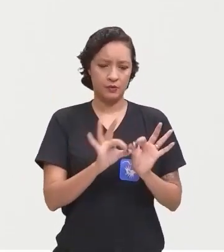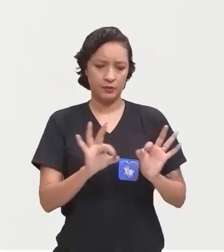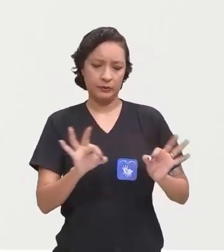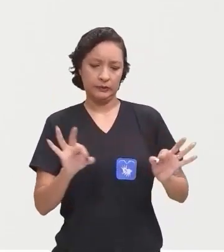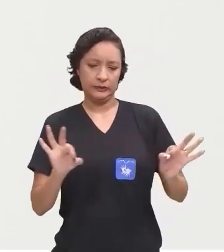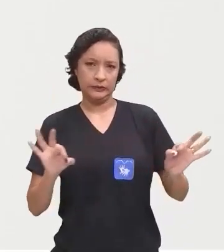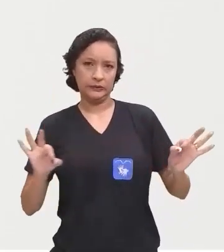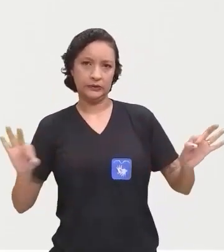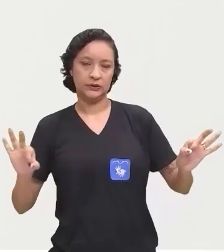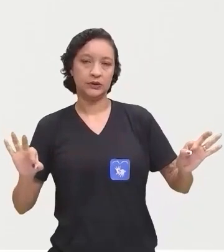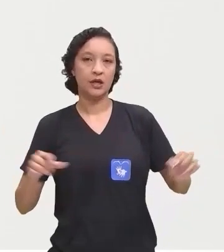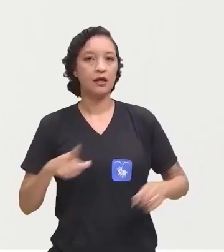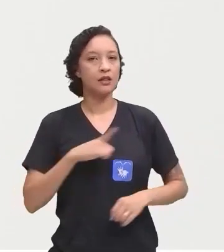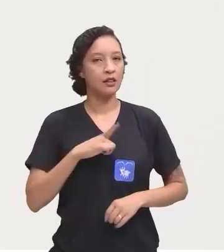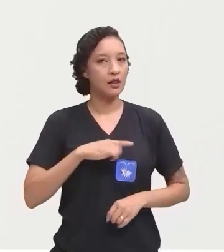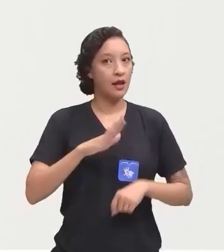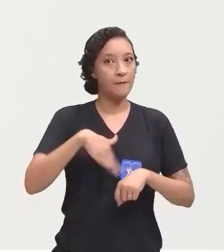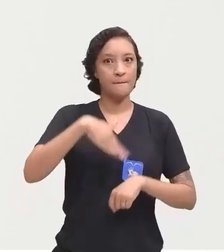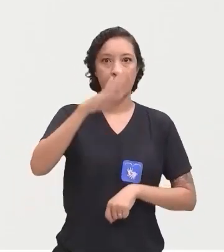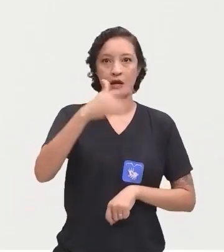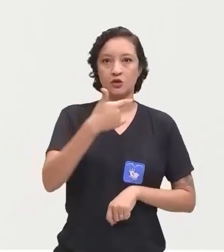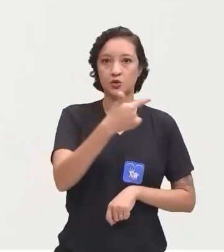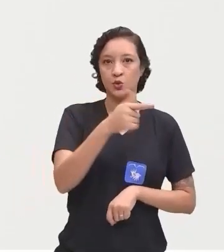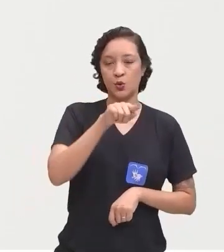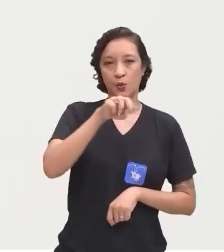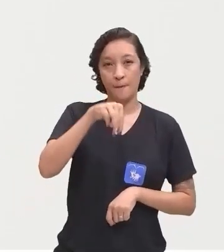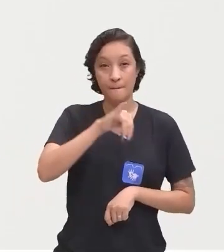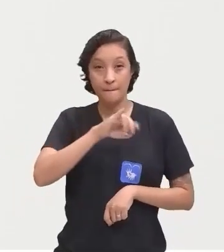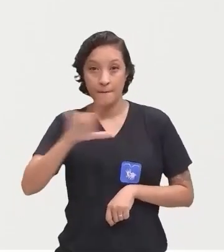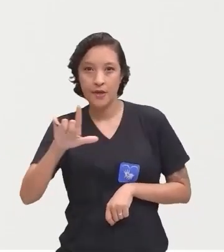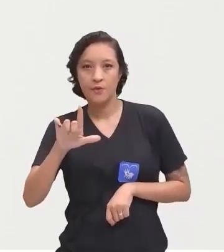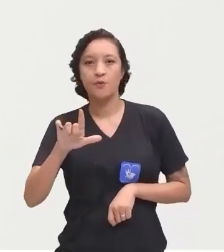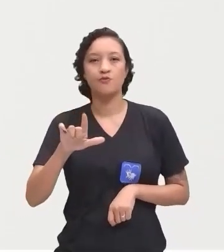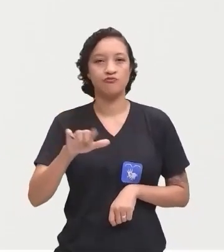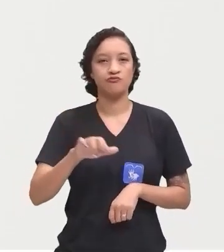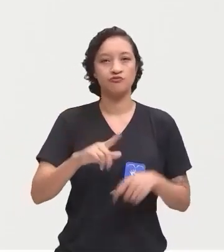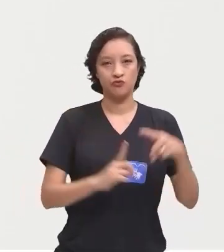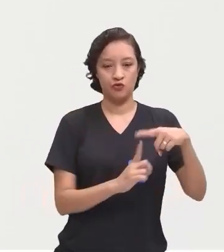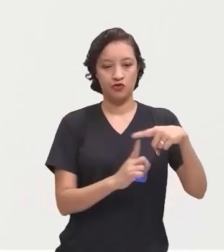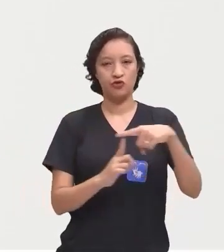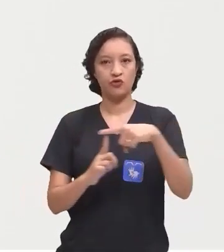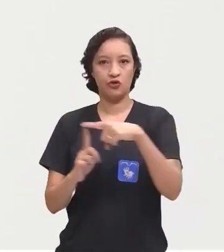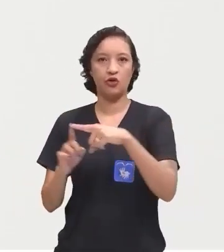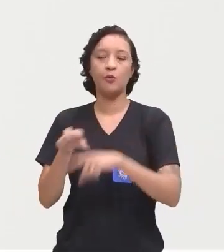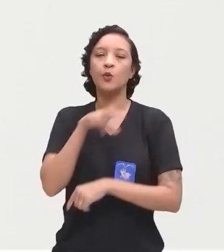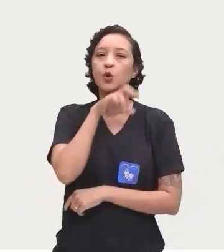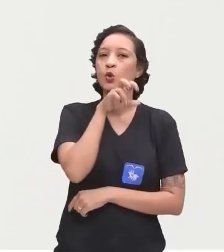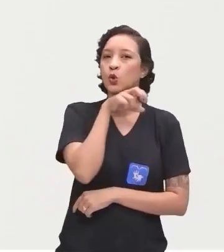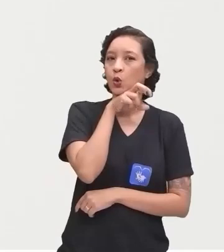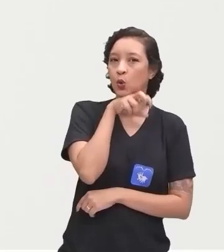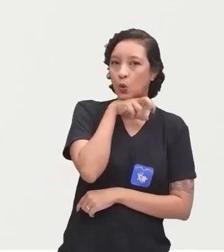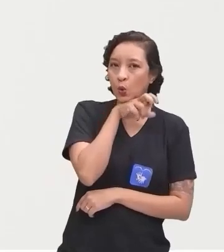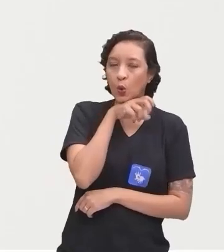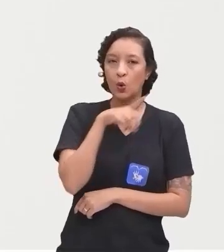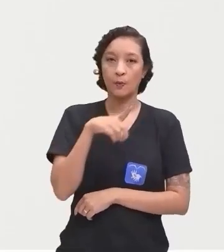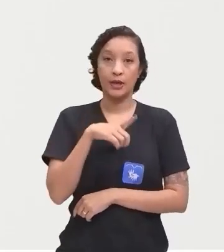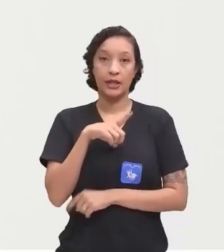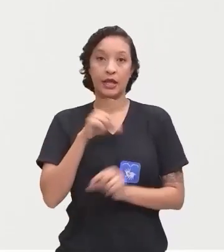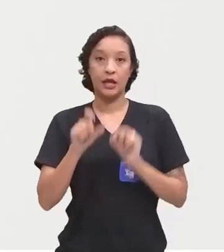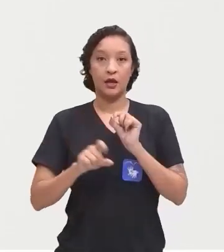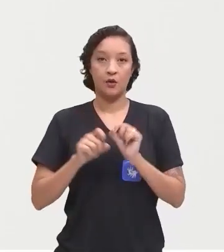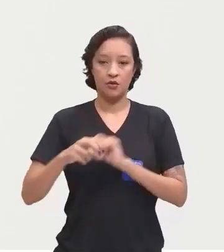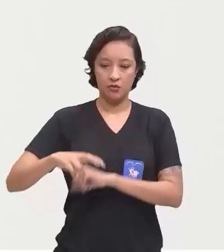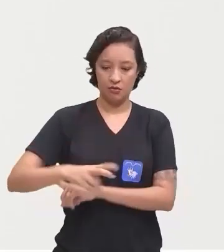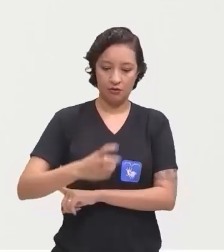de 2.500 espécies. A maioria das espécies tem grandes escamas na parte de baixo do